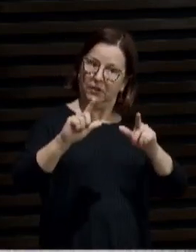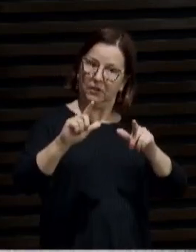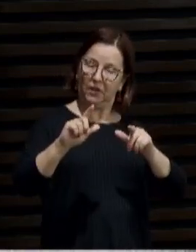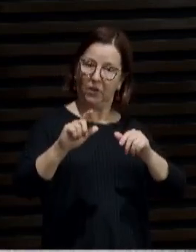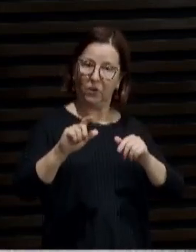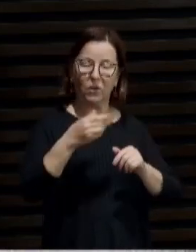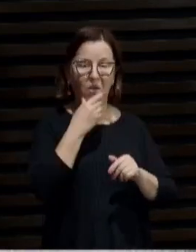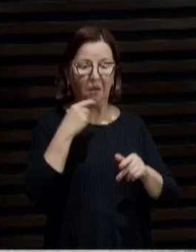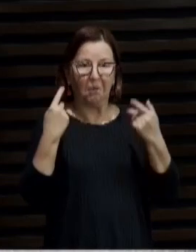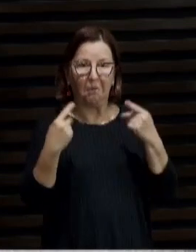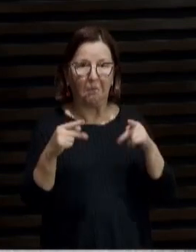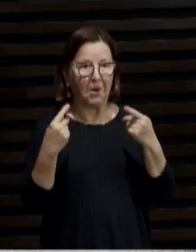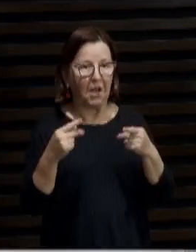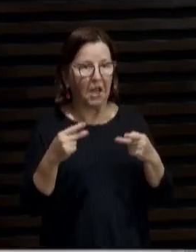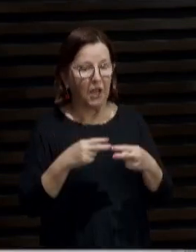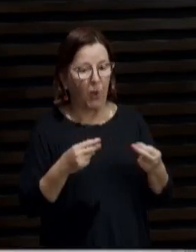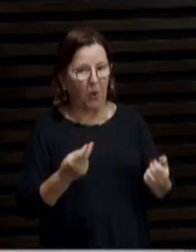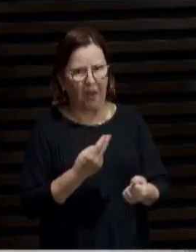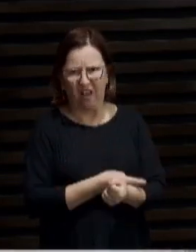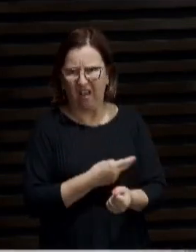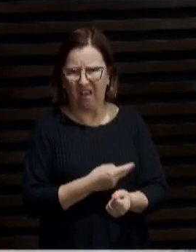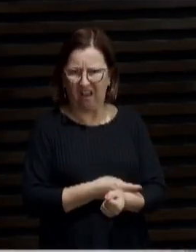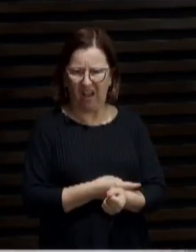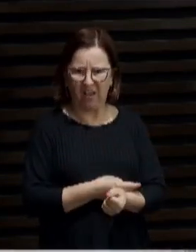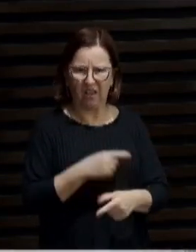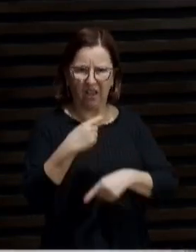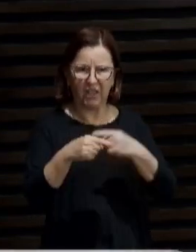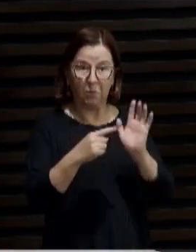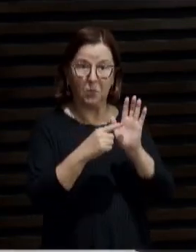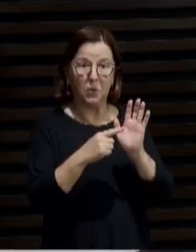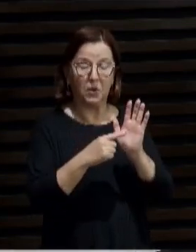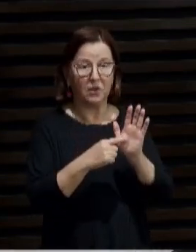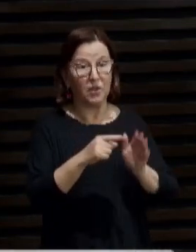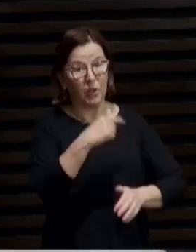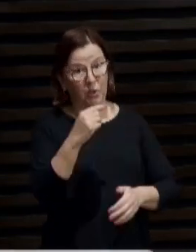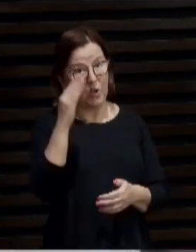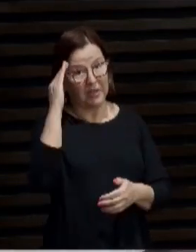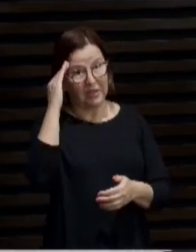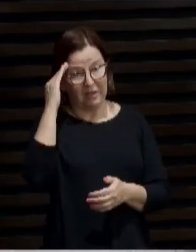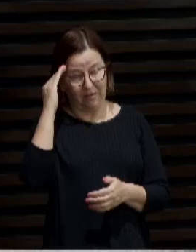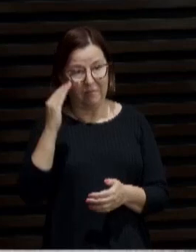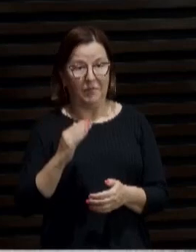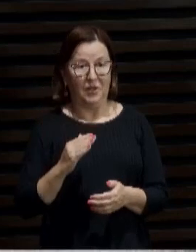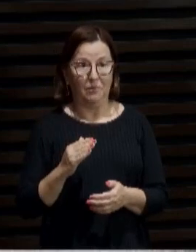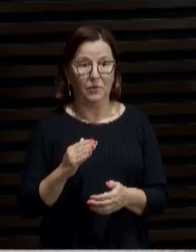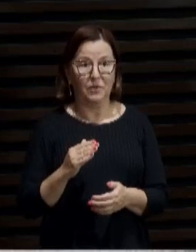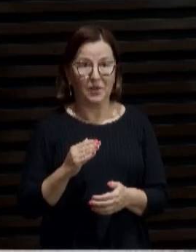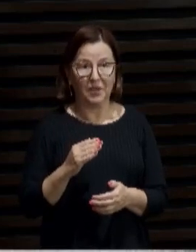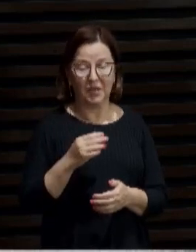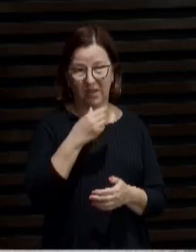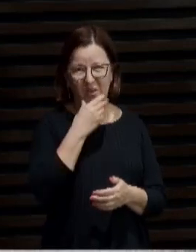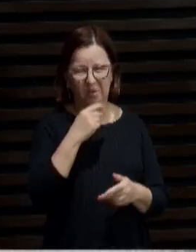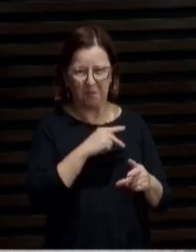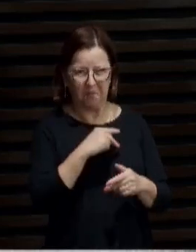coisas e envolve assim, cada escândalo que a gente fica impressionado. E eu penso assim, não, esse cara, esse